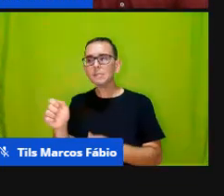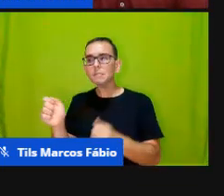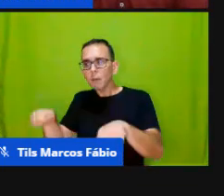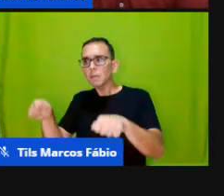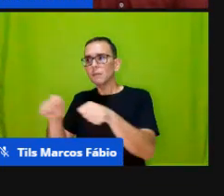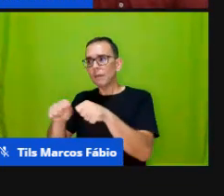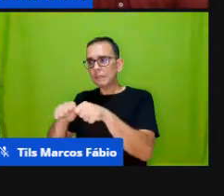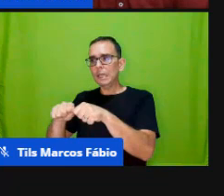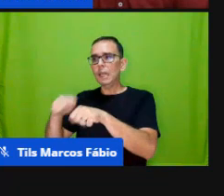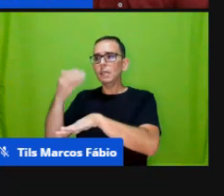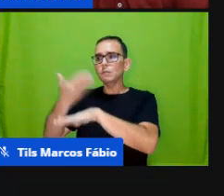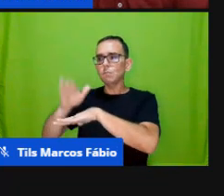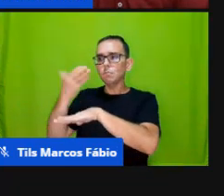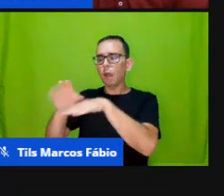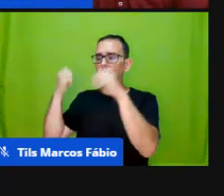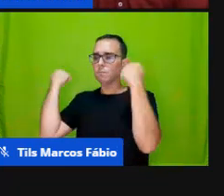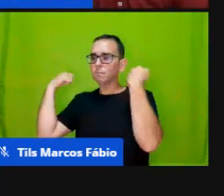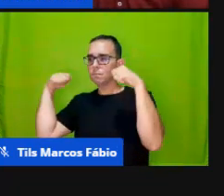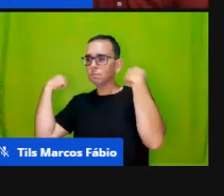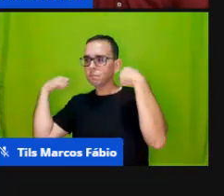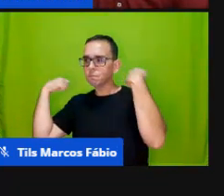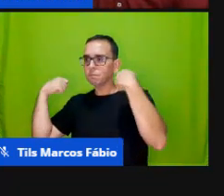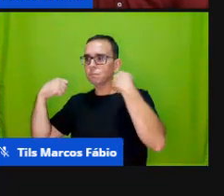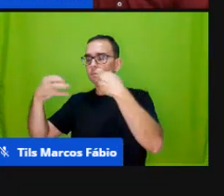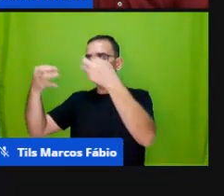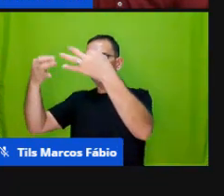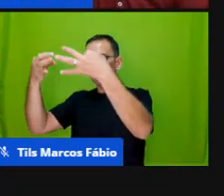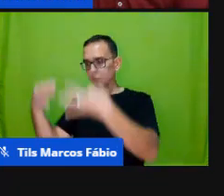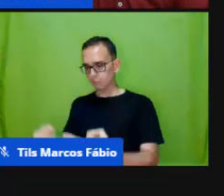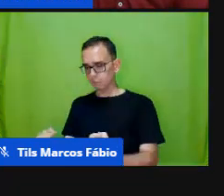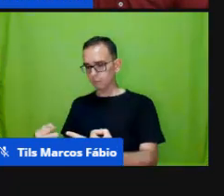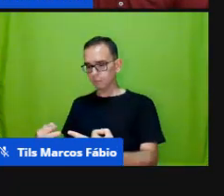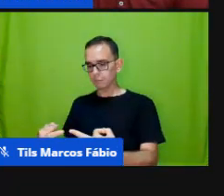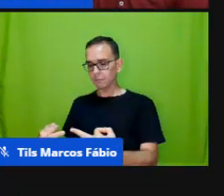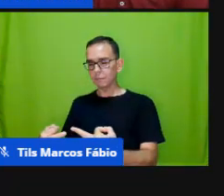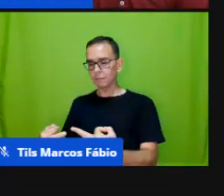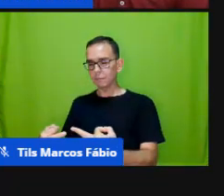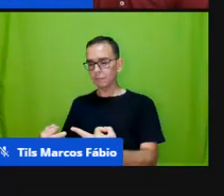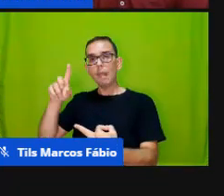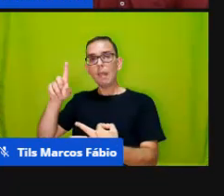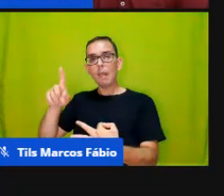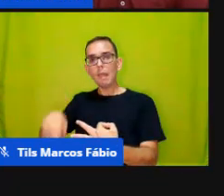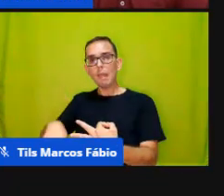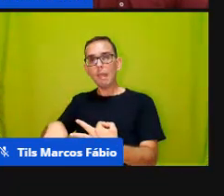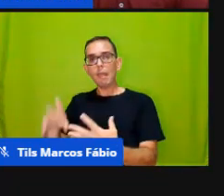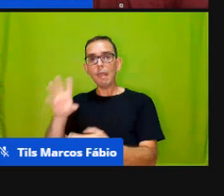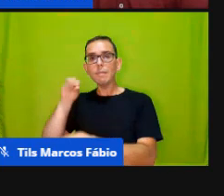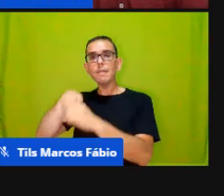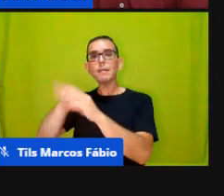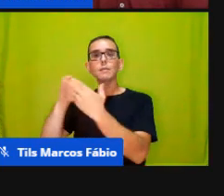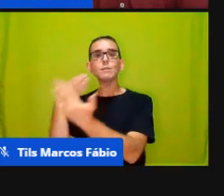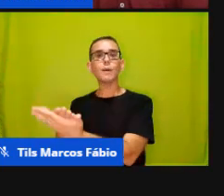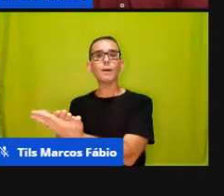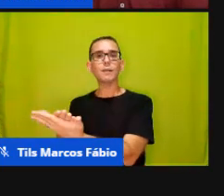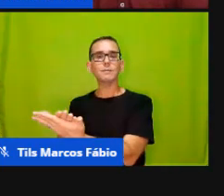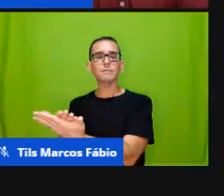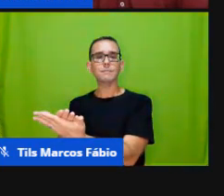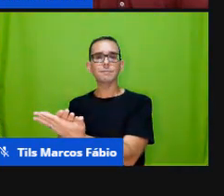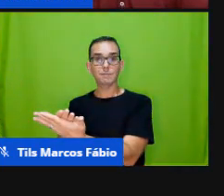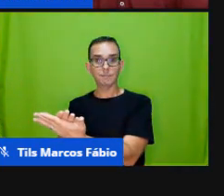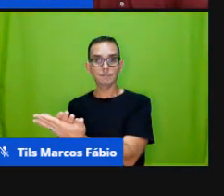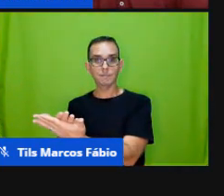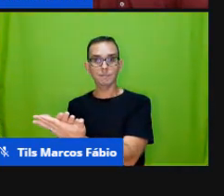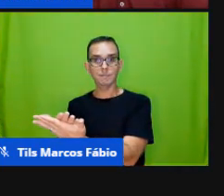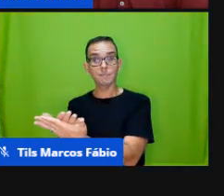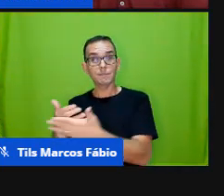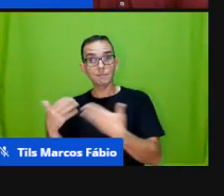praticar esporte de forma regular é na escola. Ou